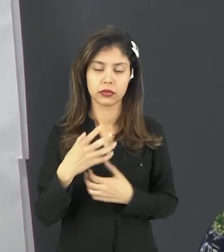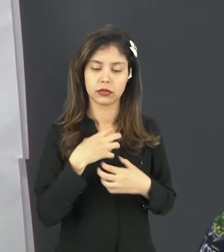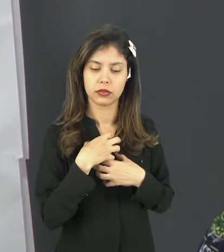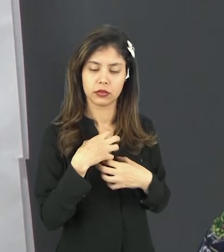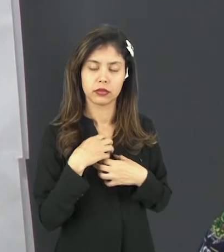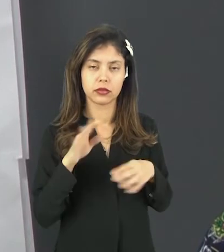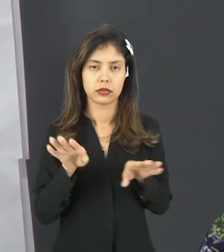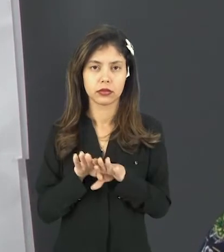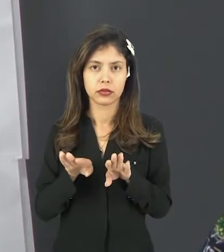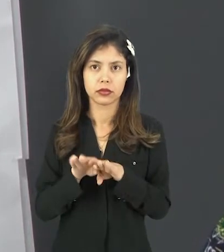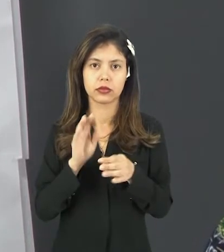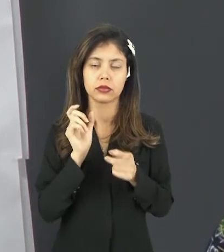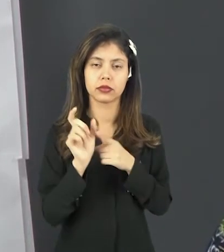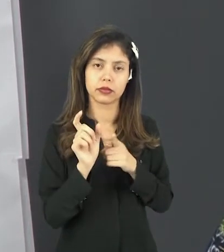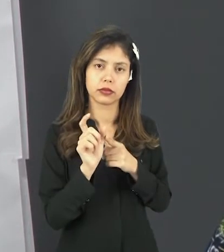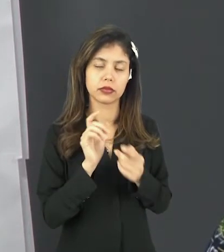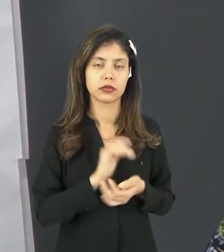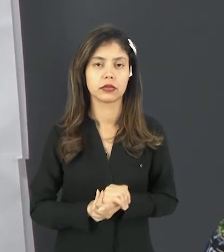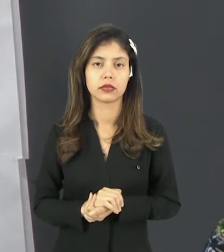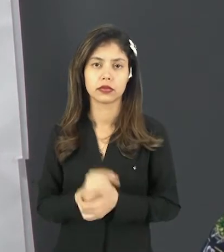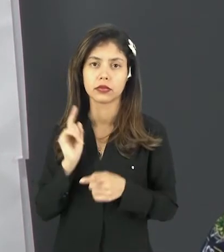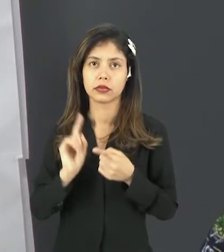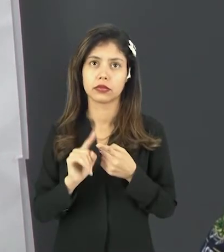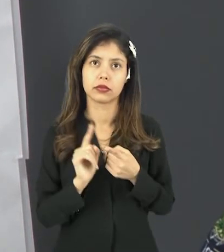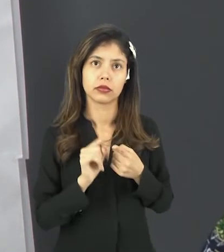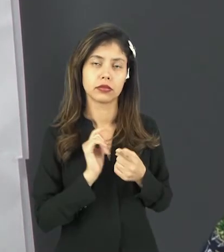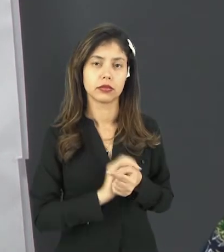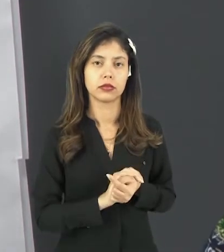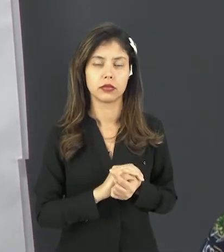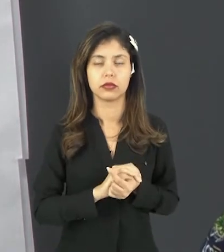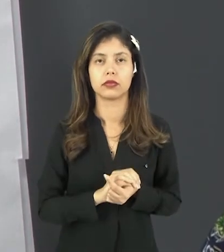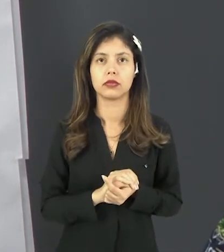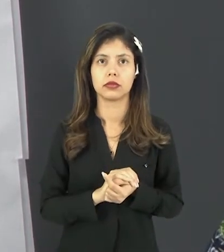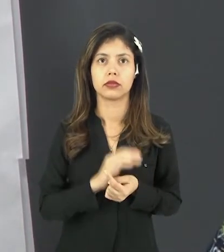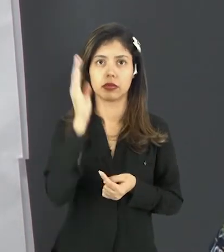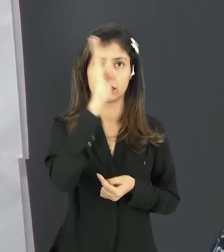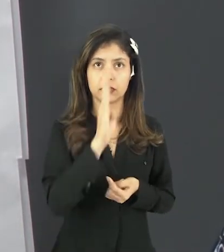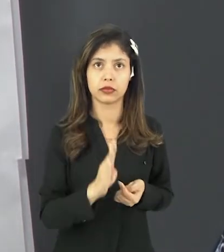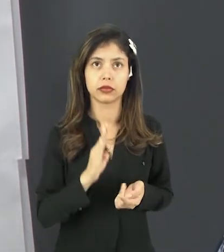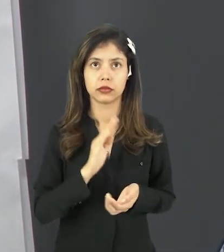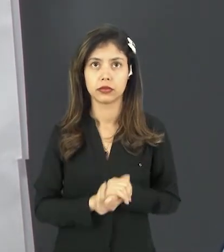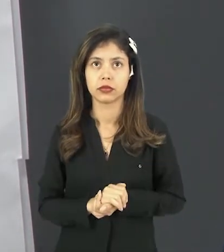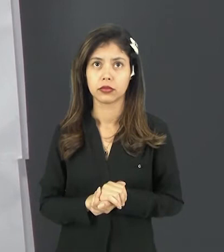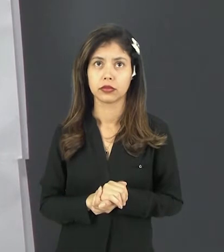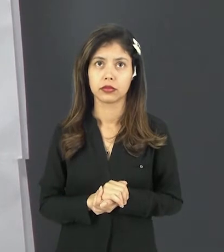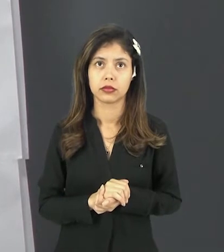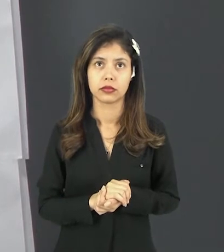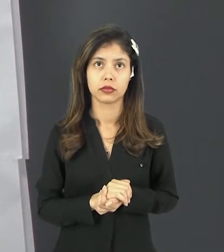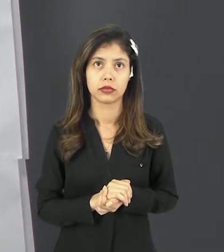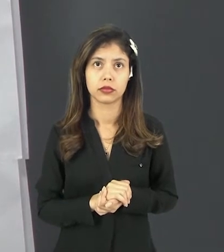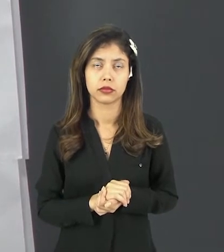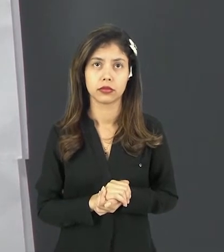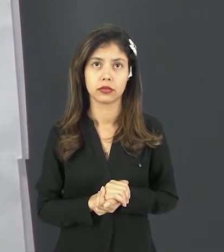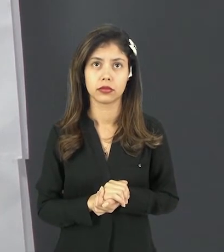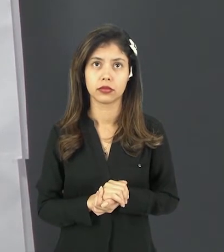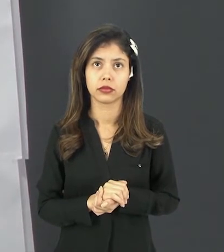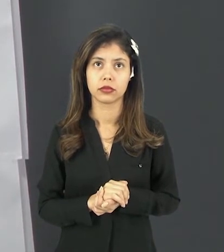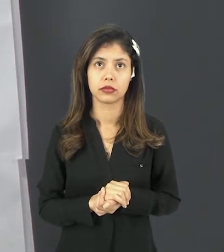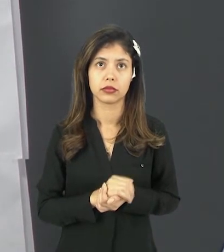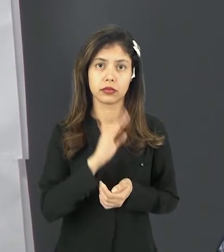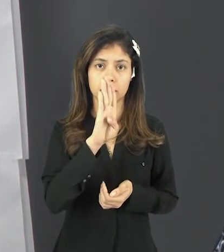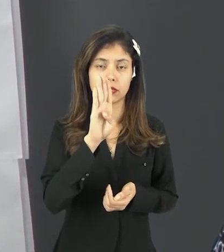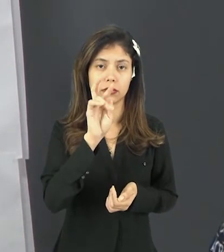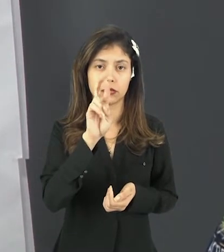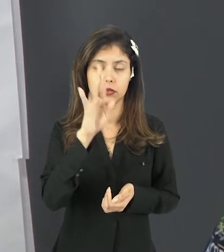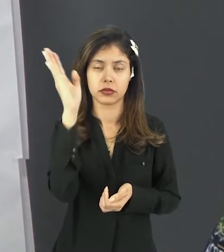sentido. Como aqui o primeiro sentido, ó, número 1, ó, do Brasil, ó, brasileiro, significado do Brasil. Olha só o